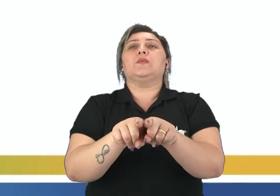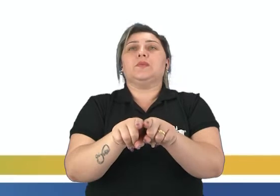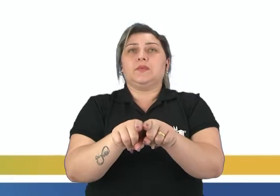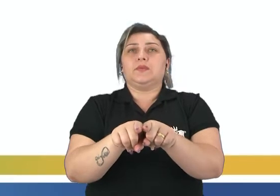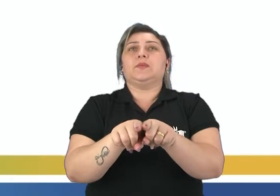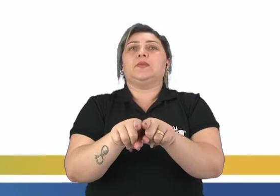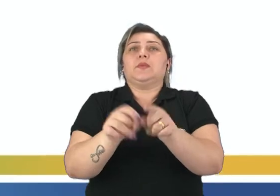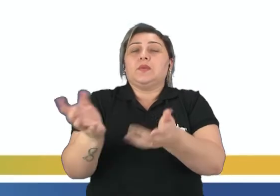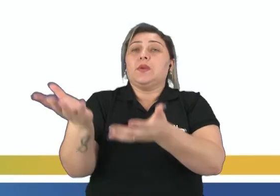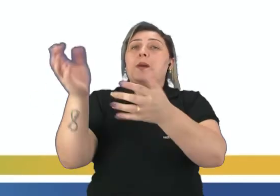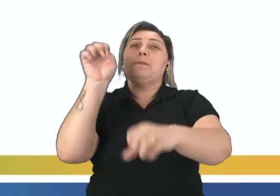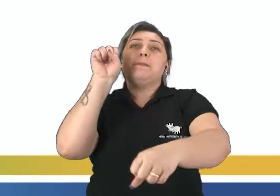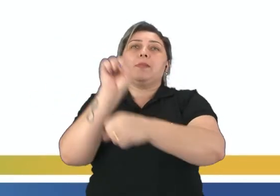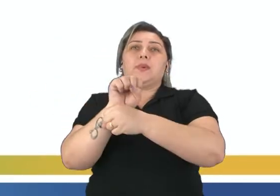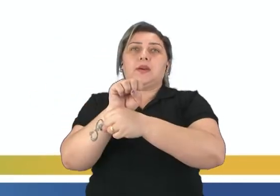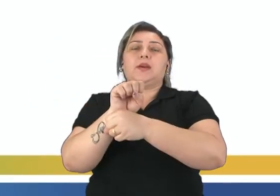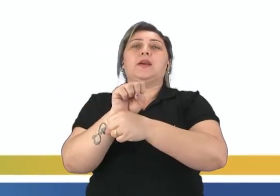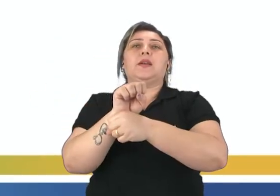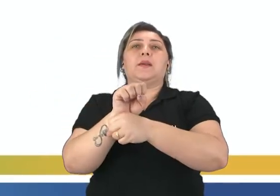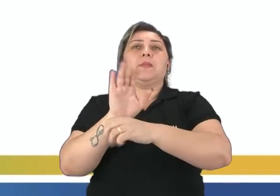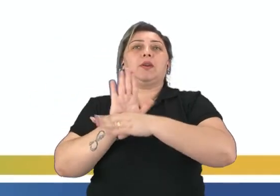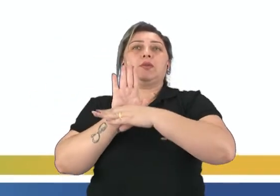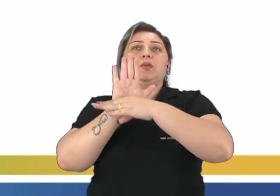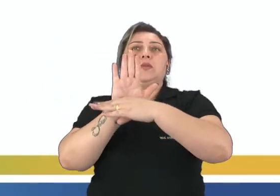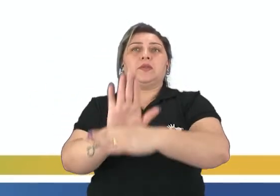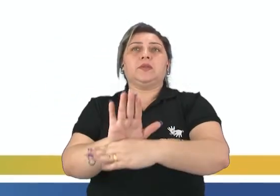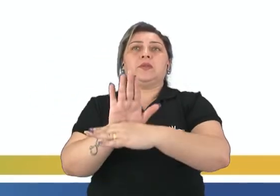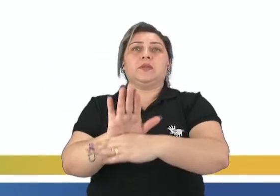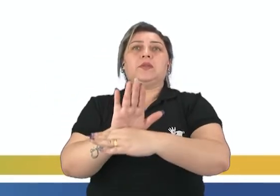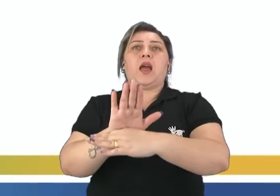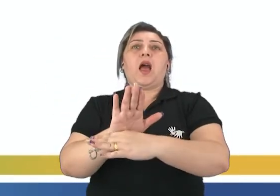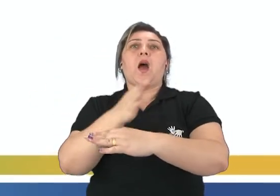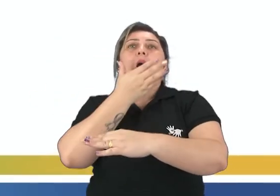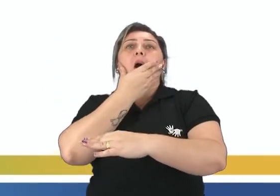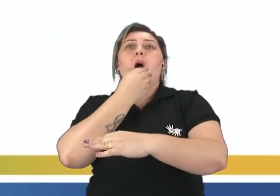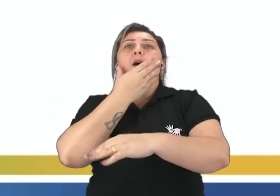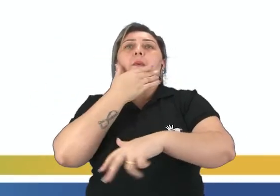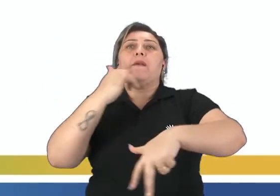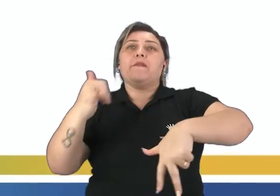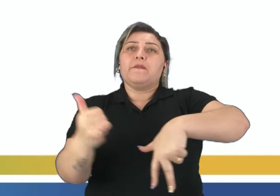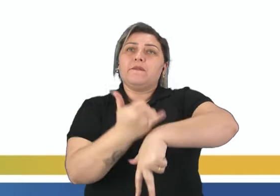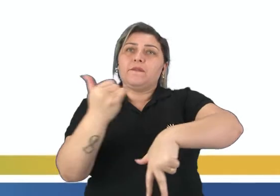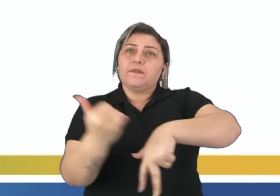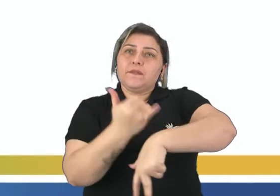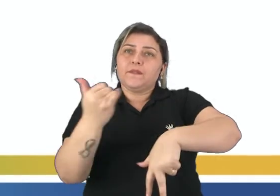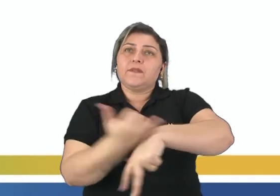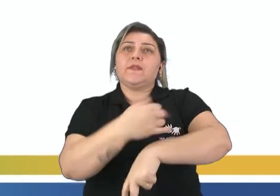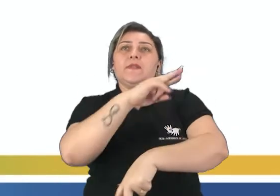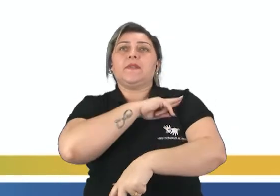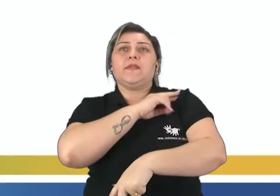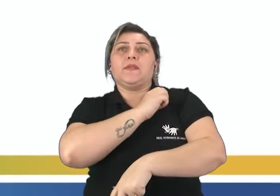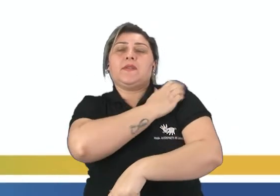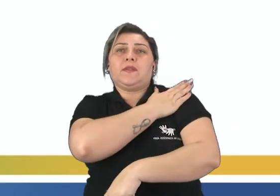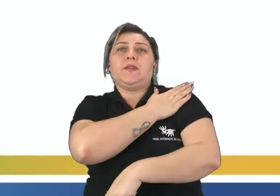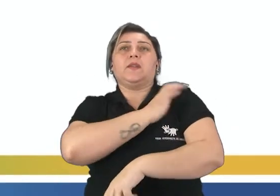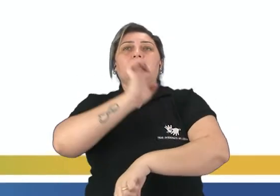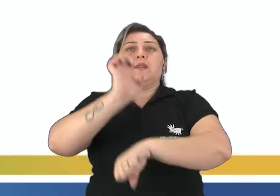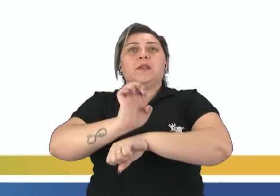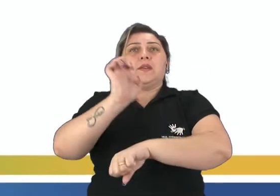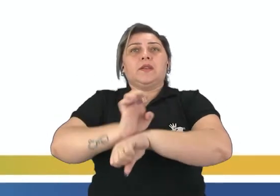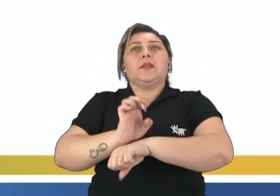Maya resolveu dar uma pausa em sua carreira para ajudar um homem que ela acreditava ser vítima de um sistema prisional racista no estado de